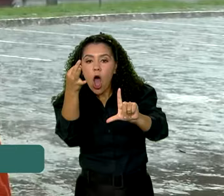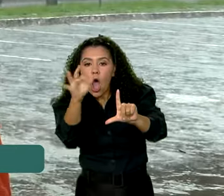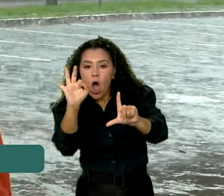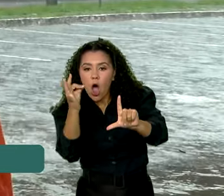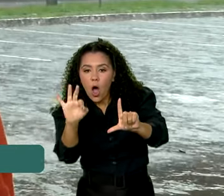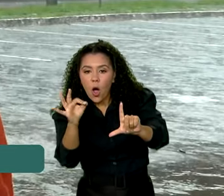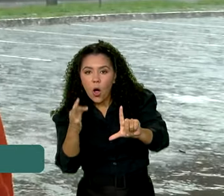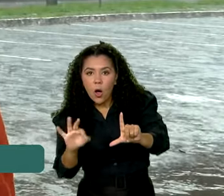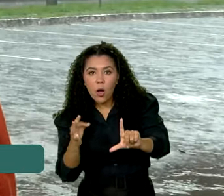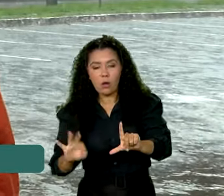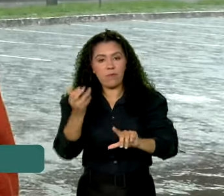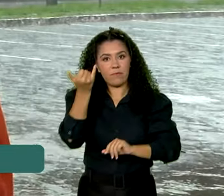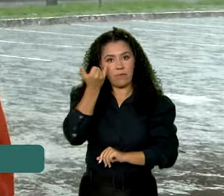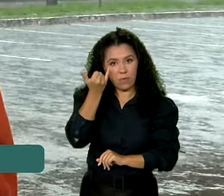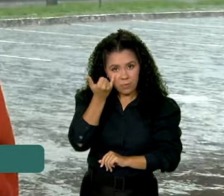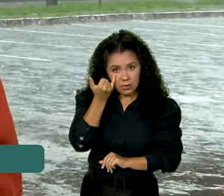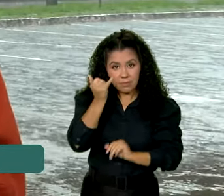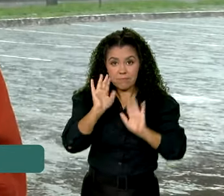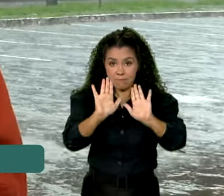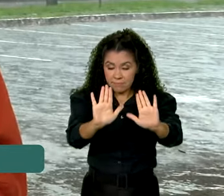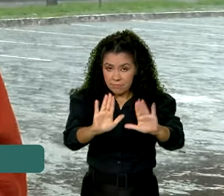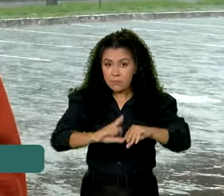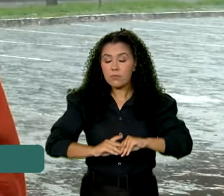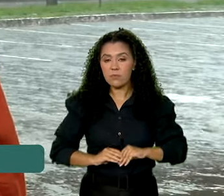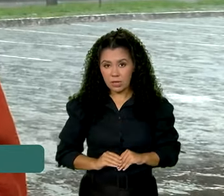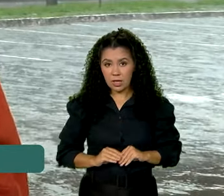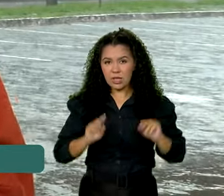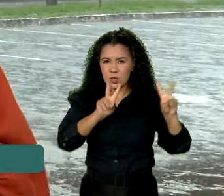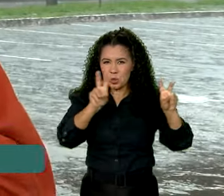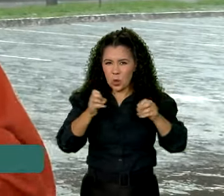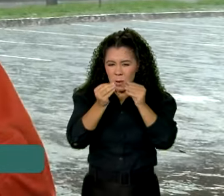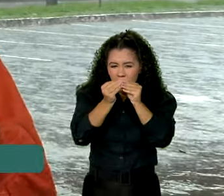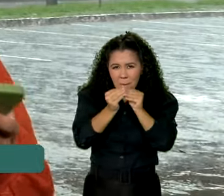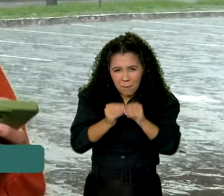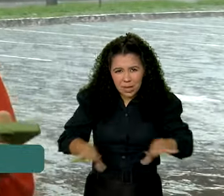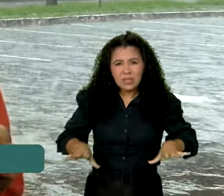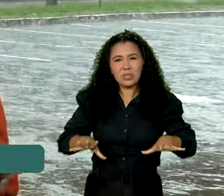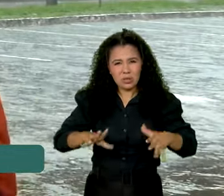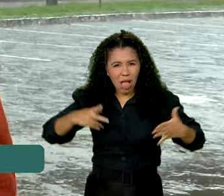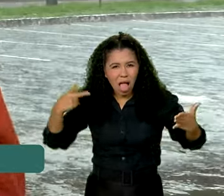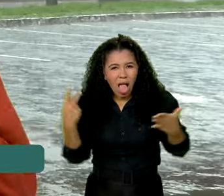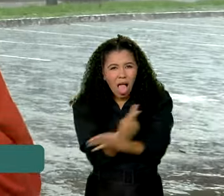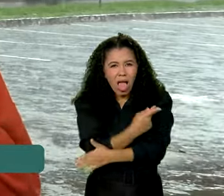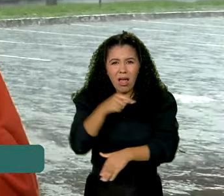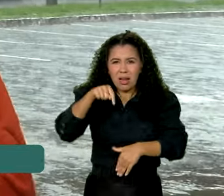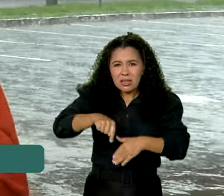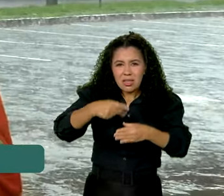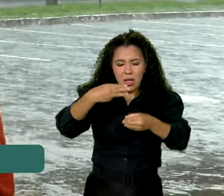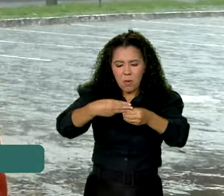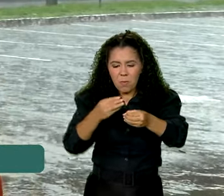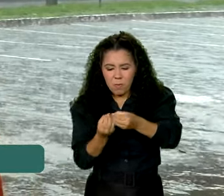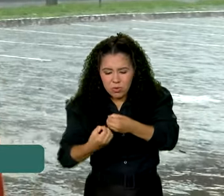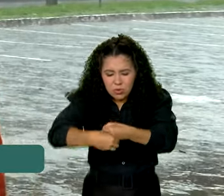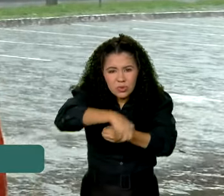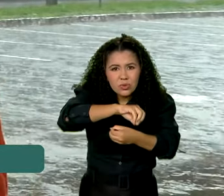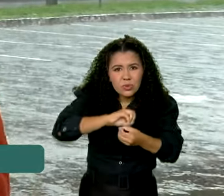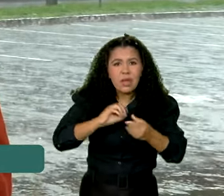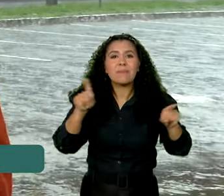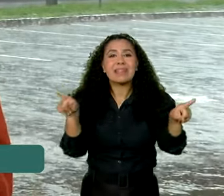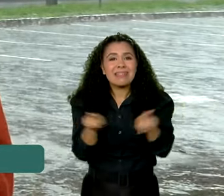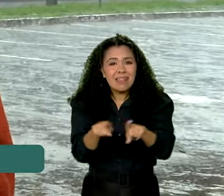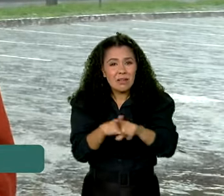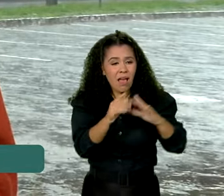essas informações. E olha só, além dos prejuízos causados nas cidades, nas residências,